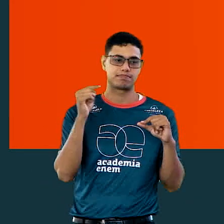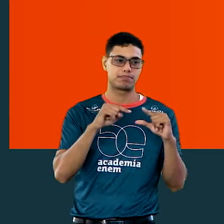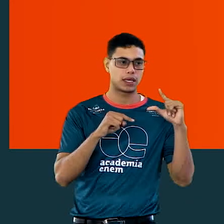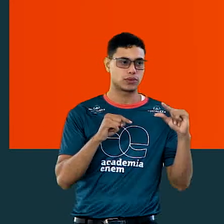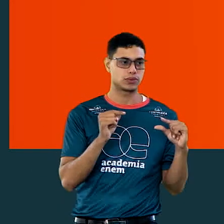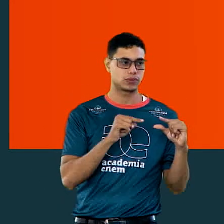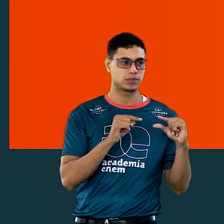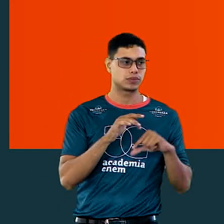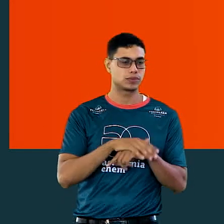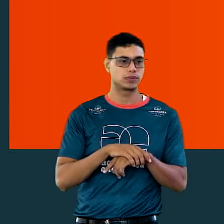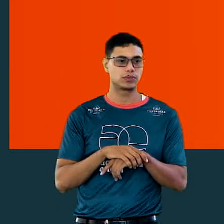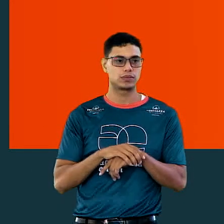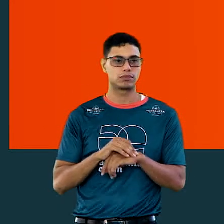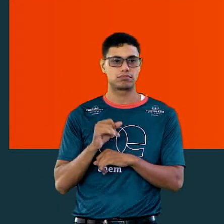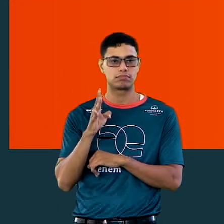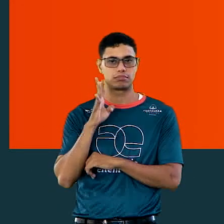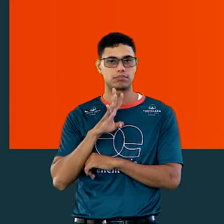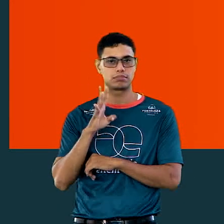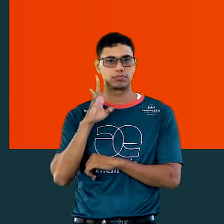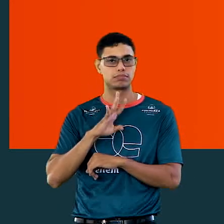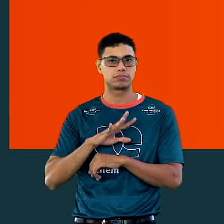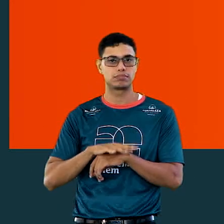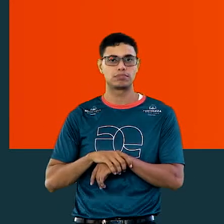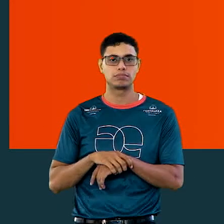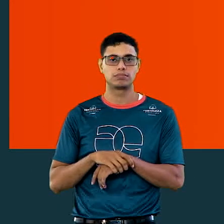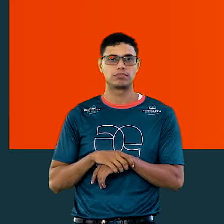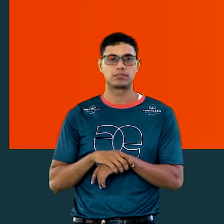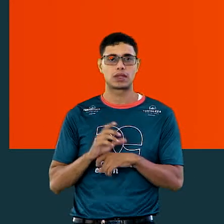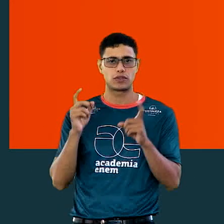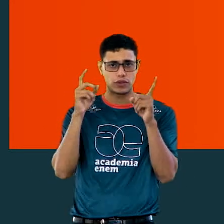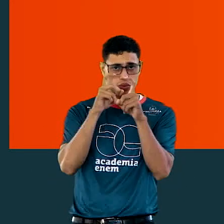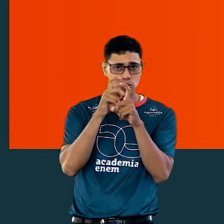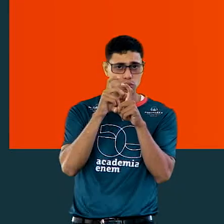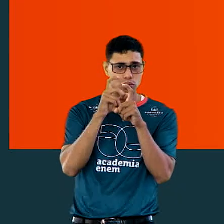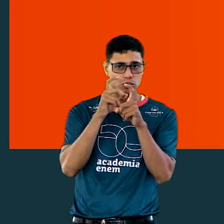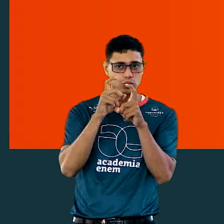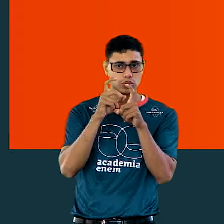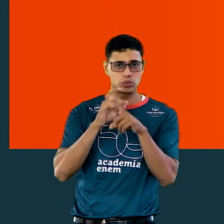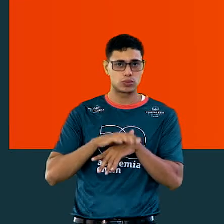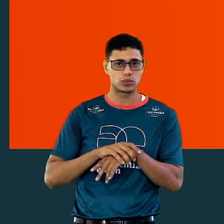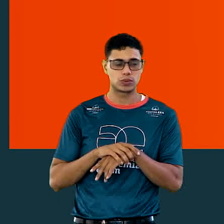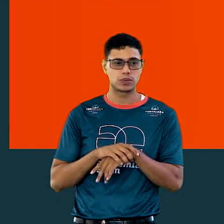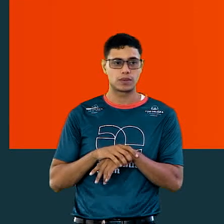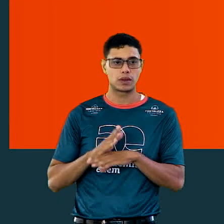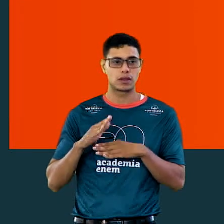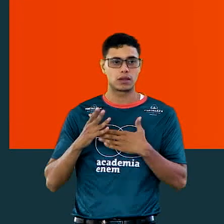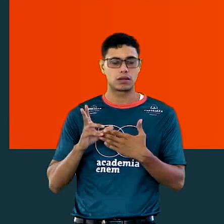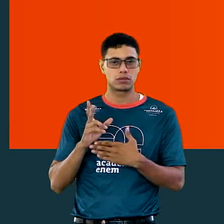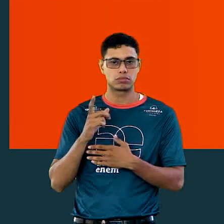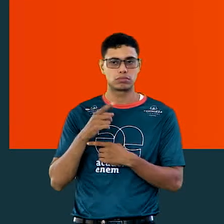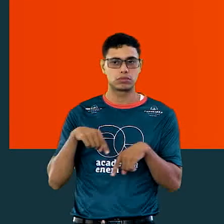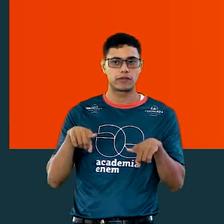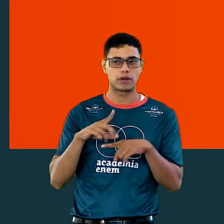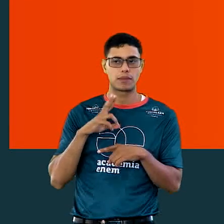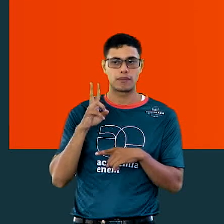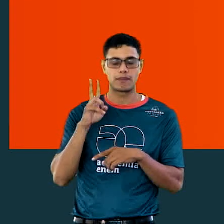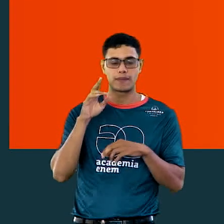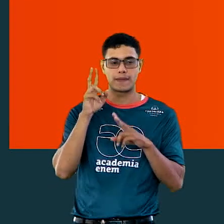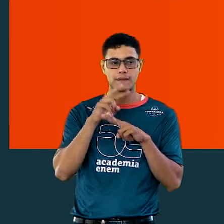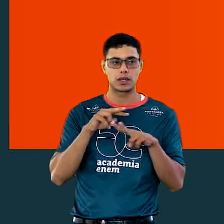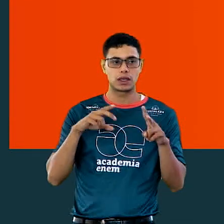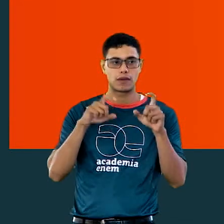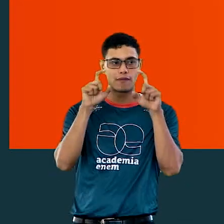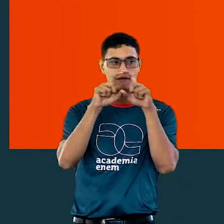corrente. Legal. Difícil isso? Pois vamos, quais são as fórmulas de potência que